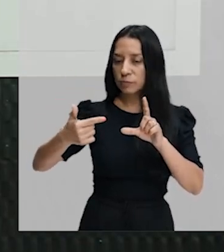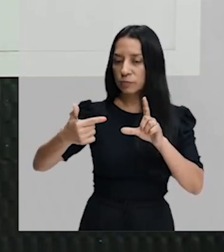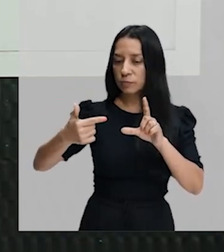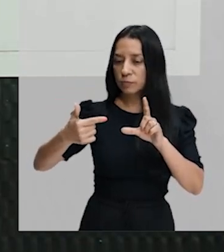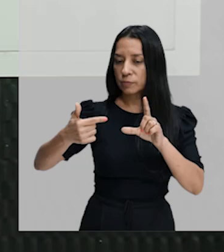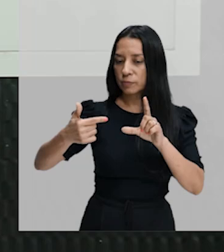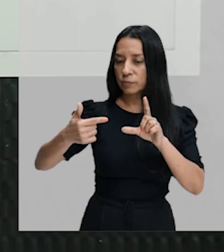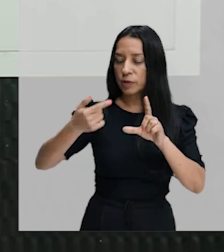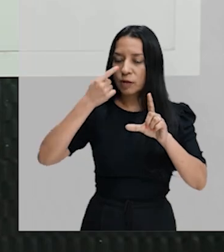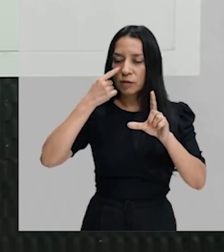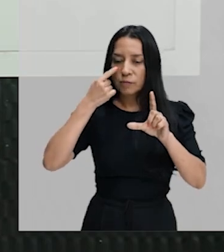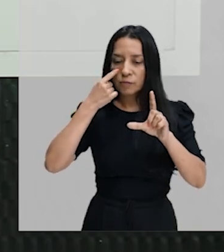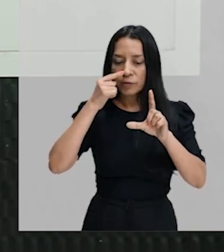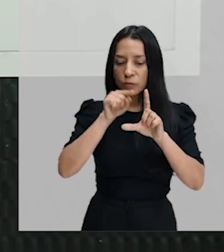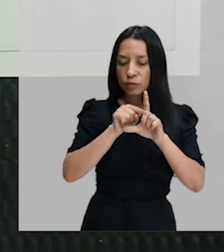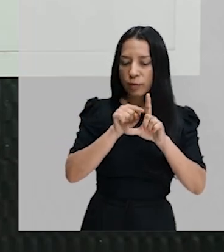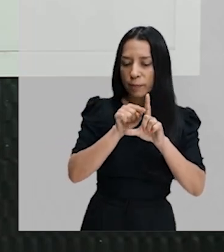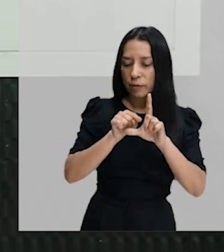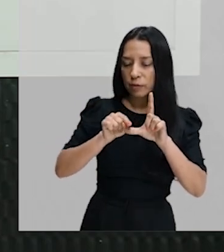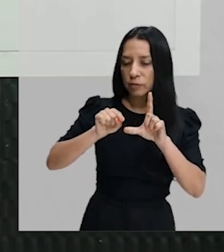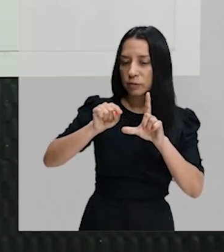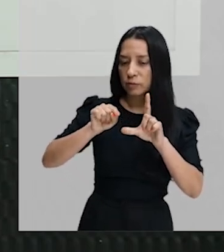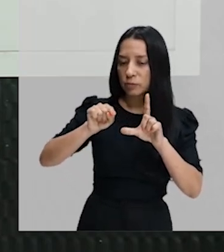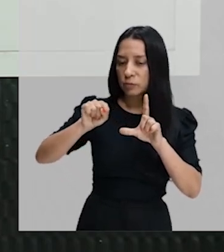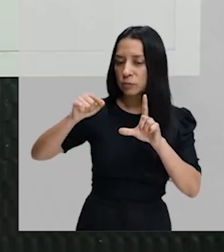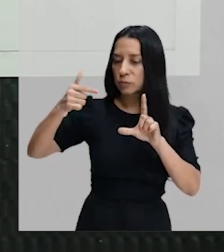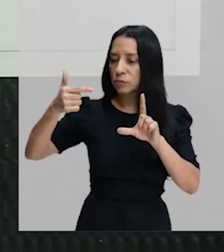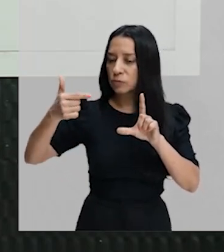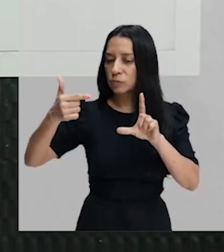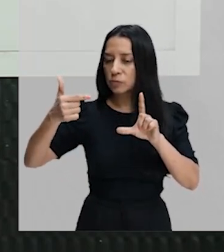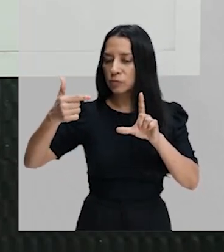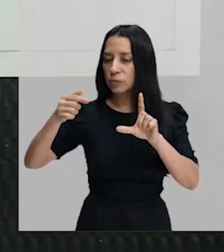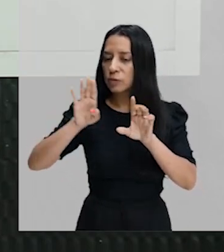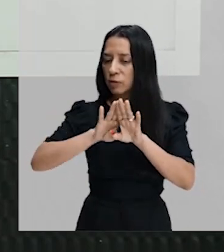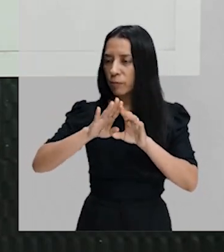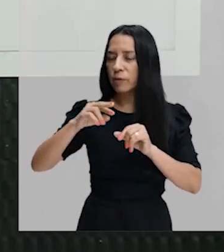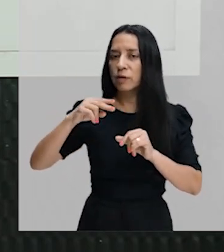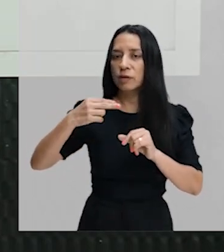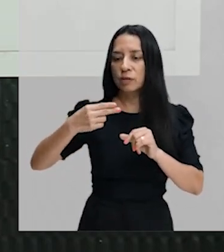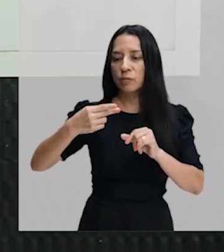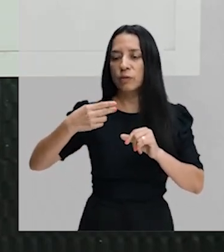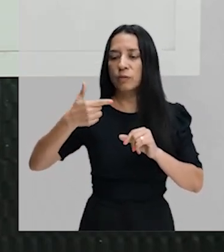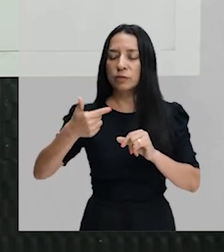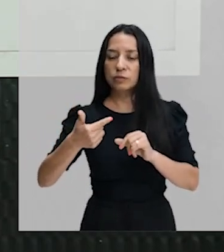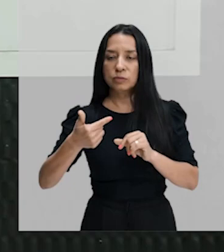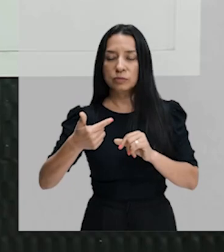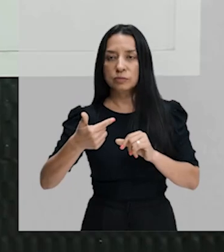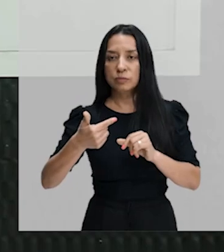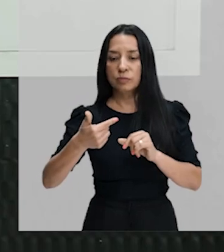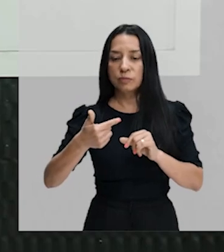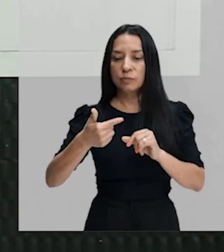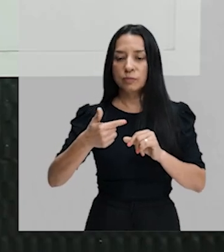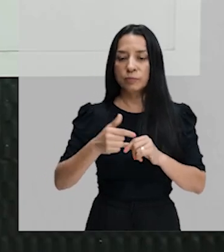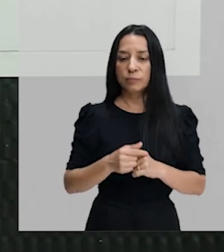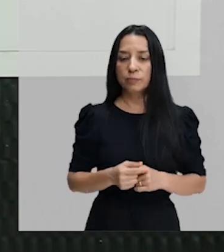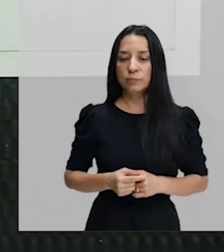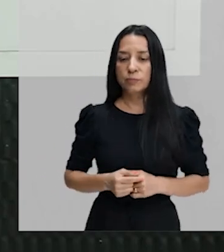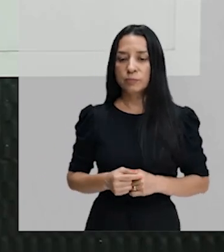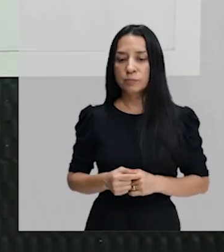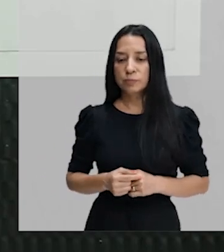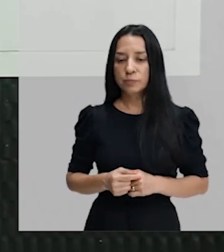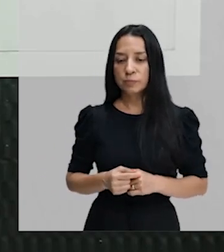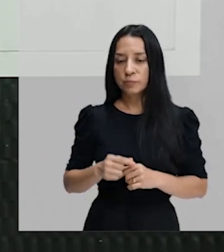ele parte até o segundo ponto que ele toca no eixo também vai ser igual a 2 ou seja este tamanho bem aqui